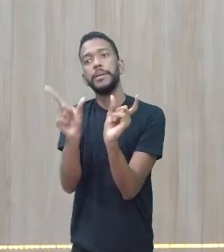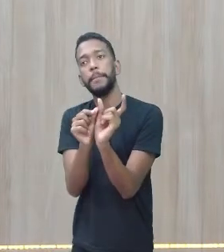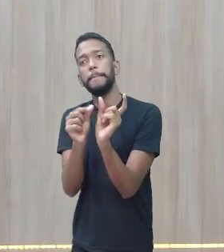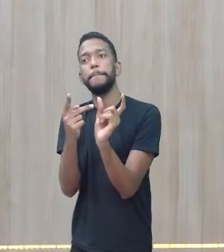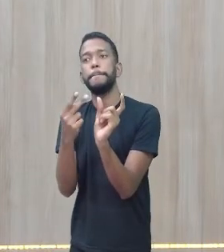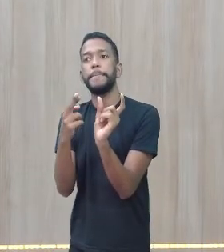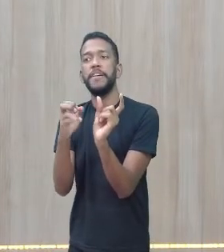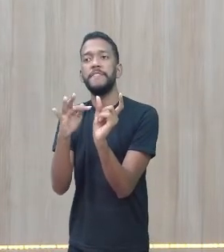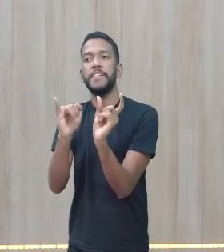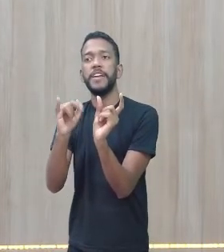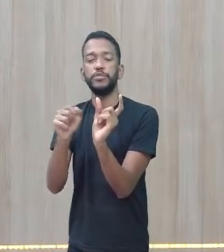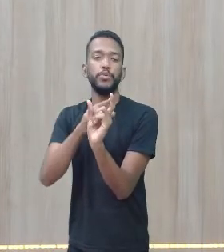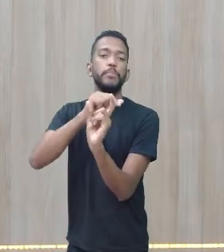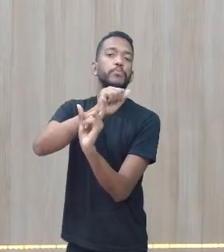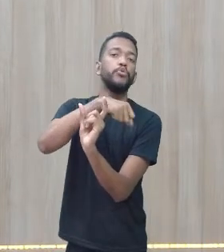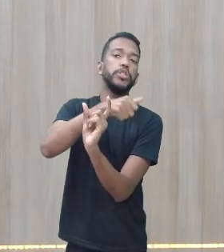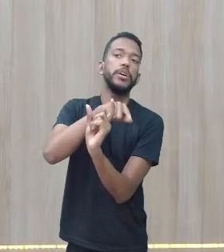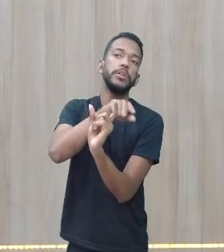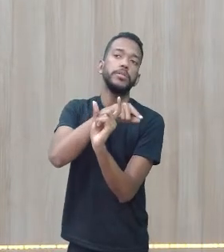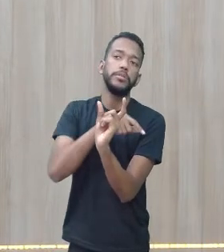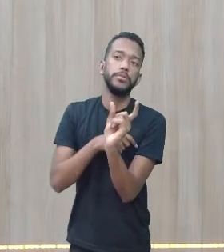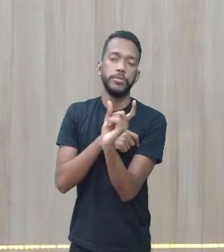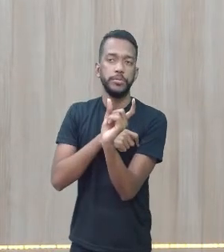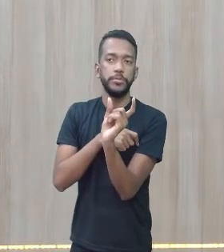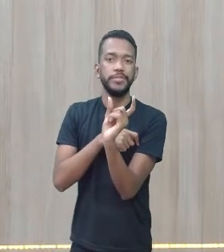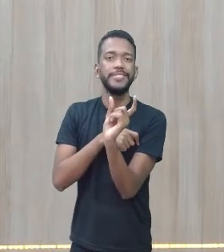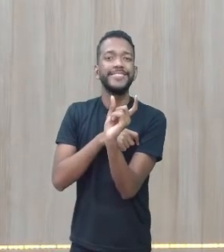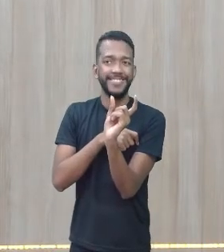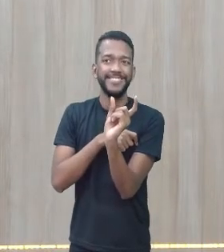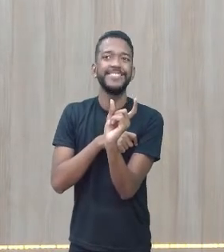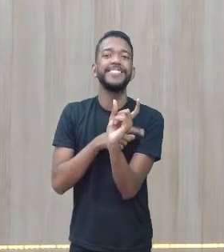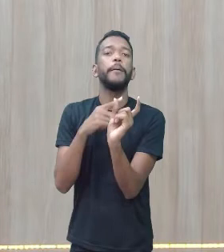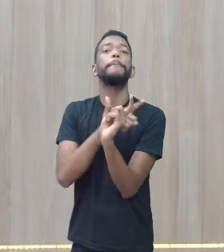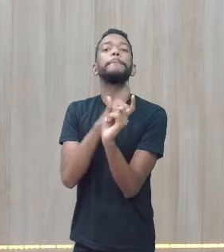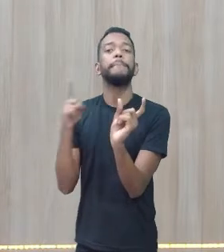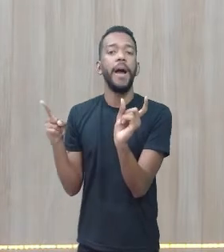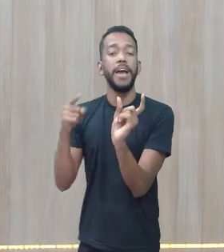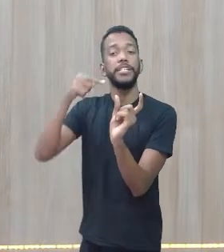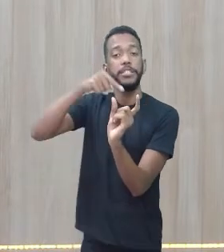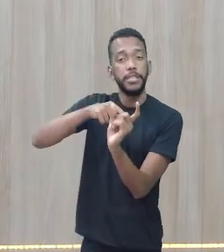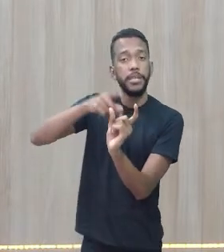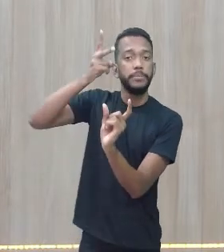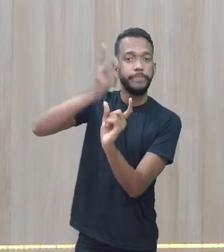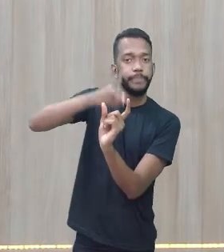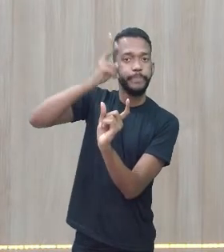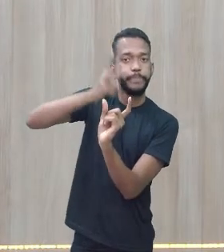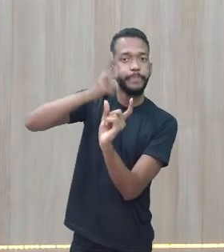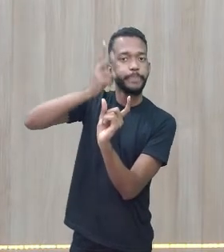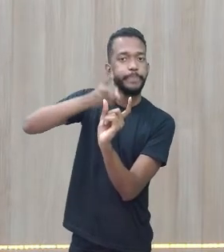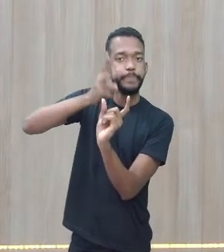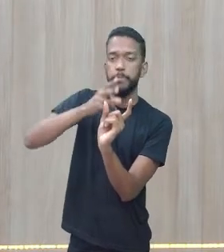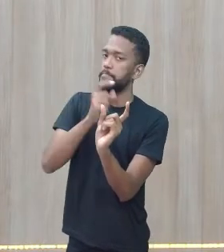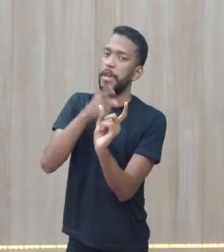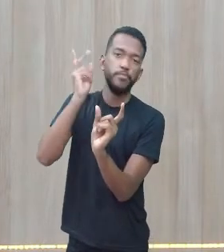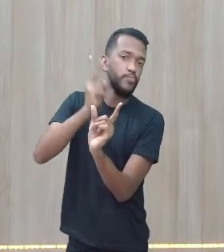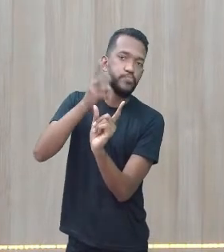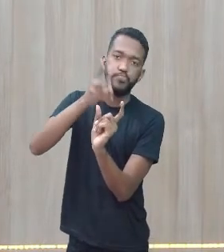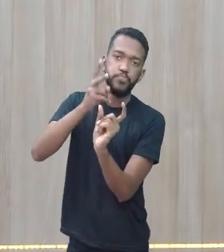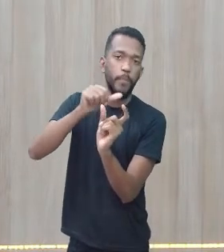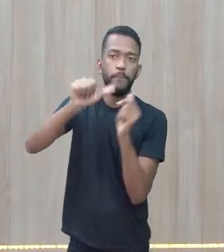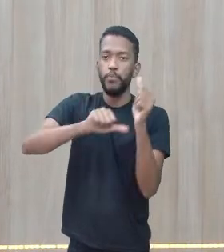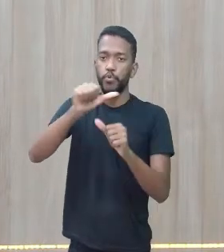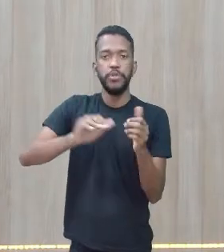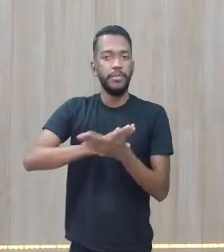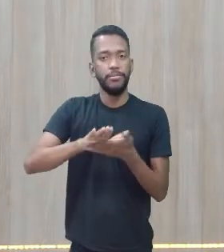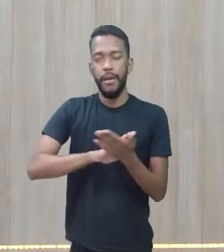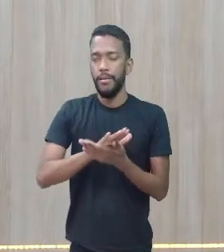é? E mudando o sufixo, que vem outros sufixos, não é? Mas o radical é a parte fixa da palavra, não é?